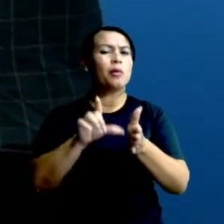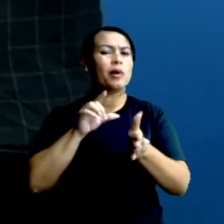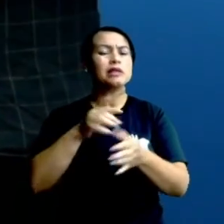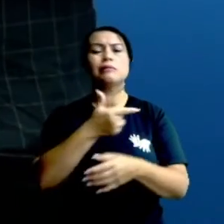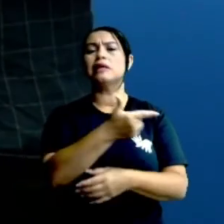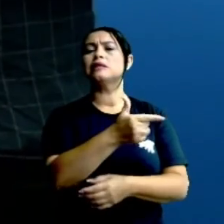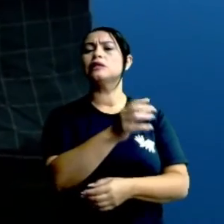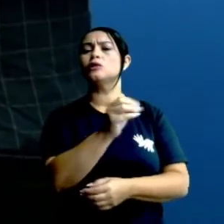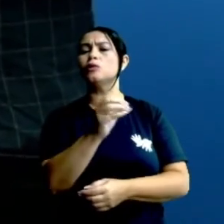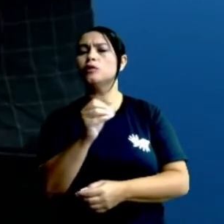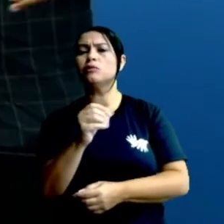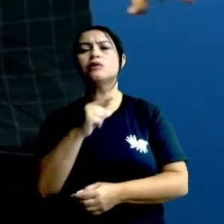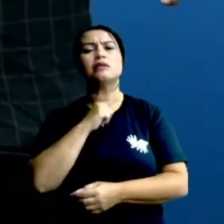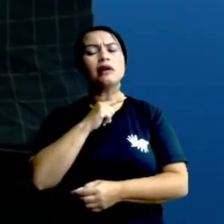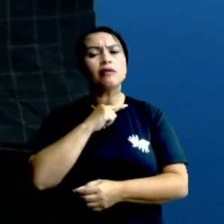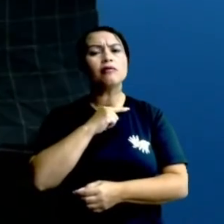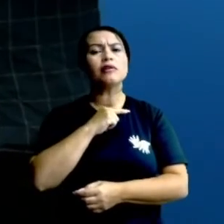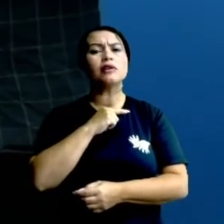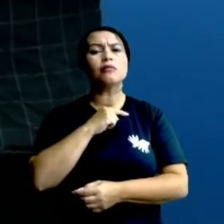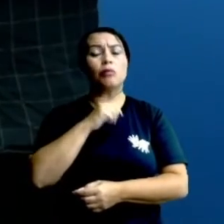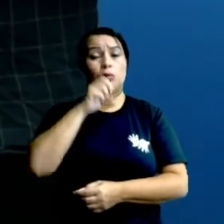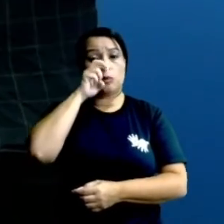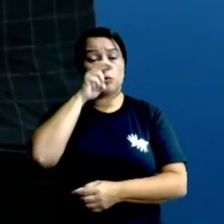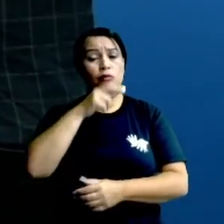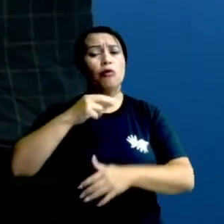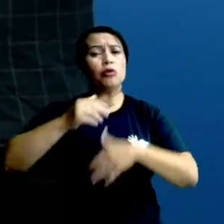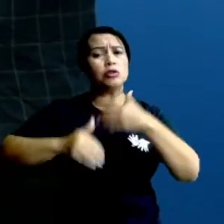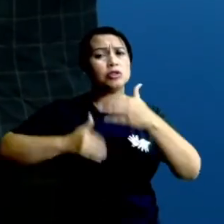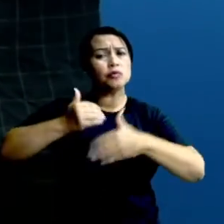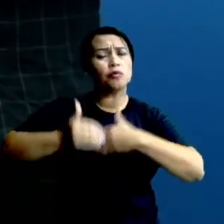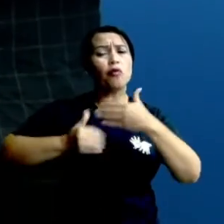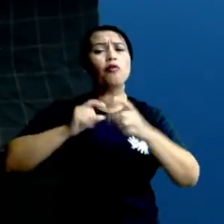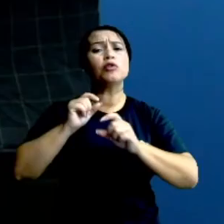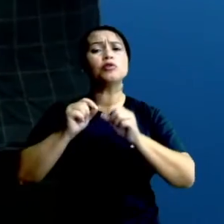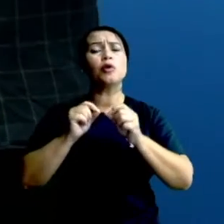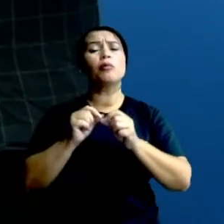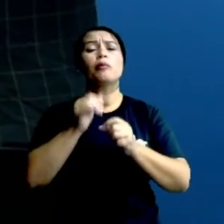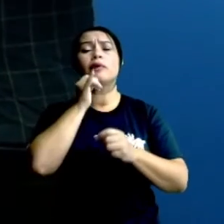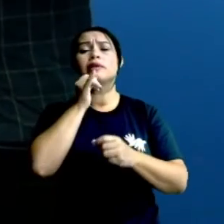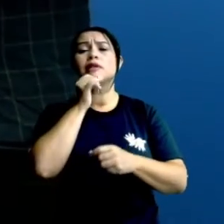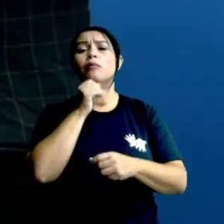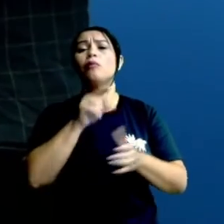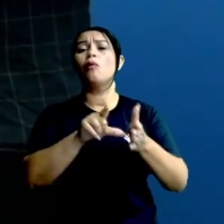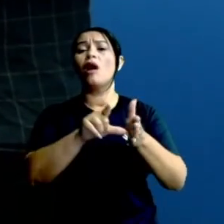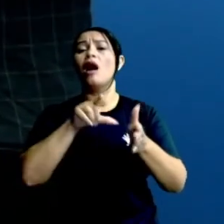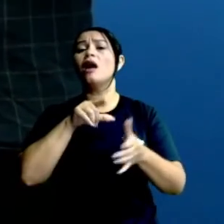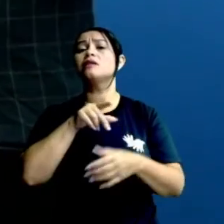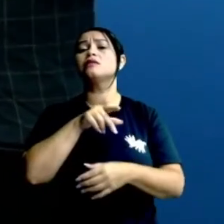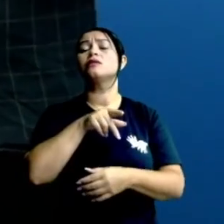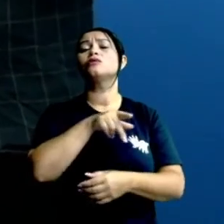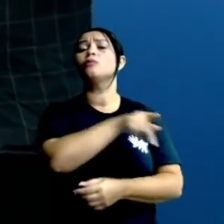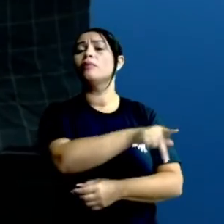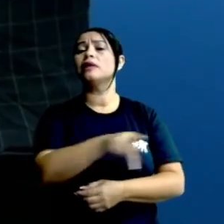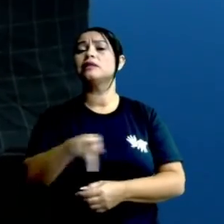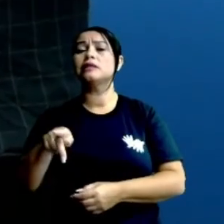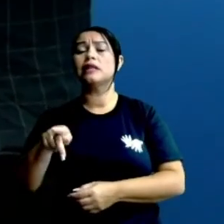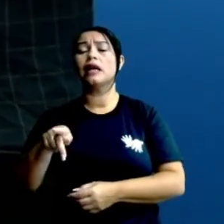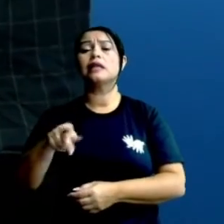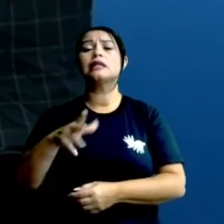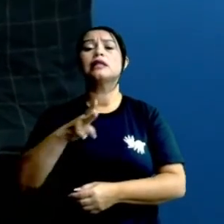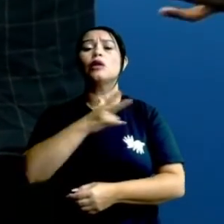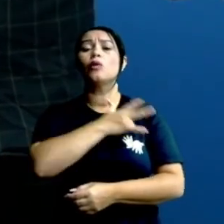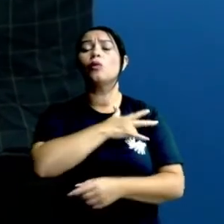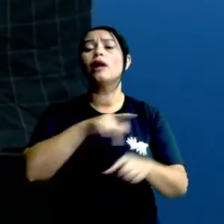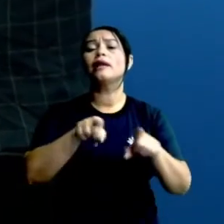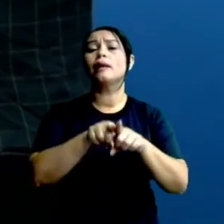anos 2000 a gente teve um impulso muito grande, né, nos governos do antigo presidente Lula e também da presidente Dilma, embora ela tenha sido